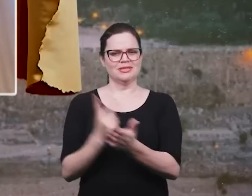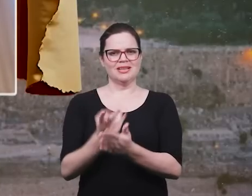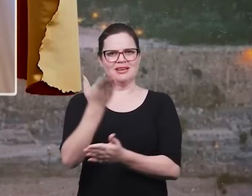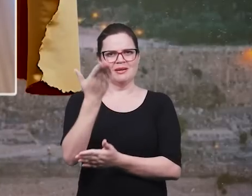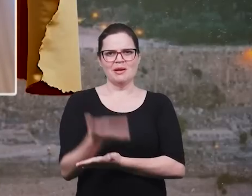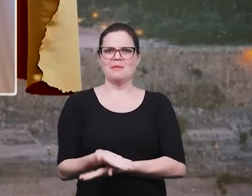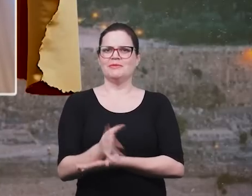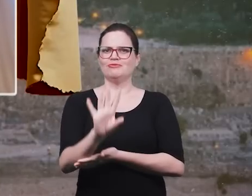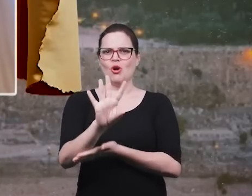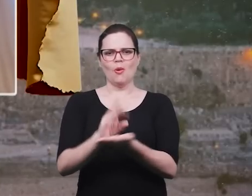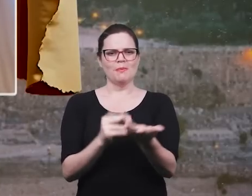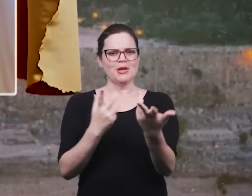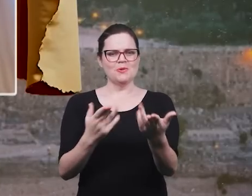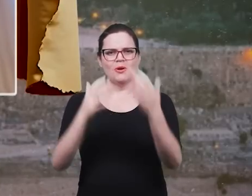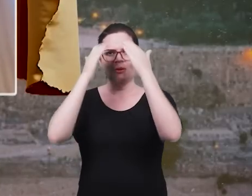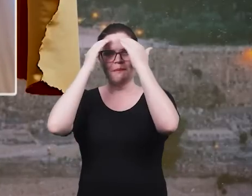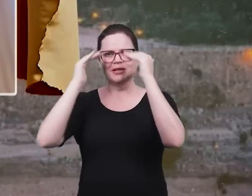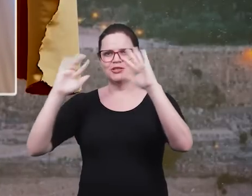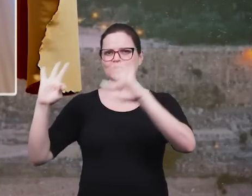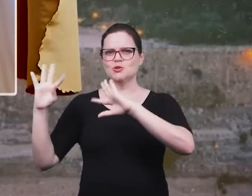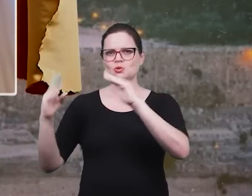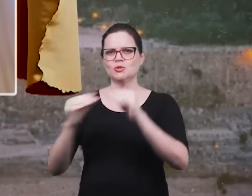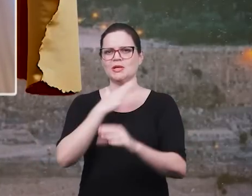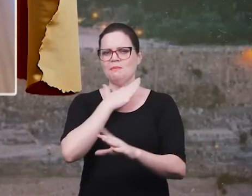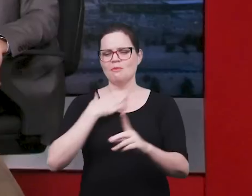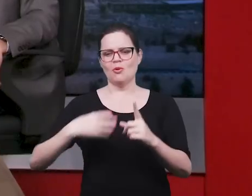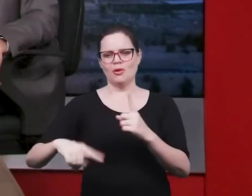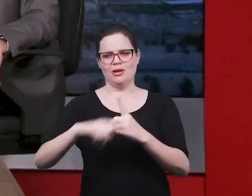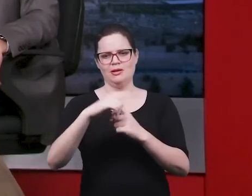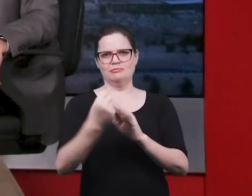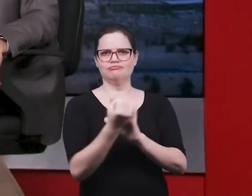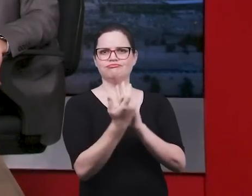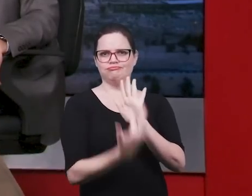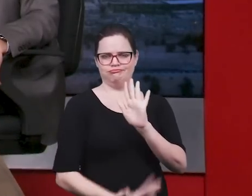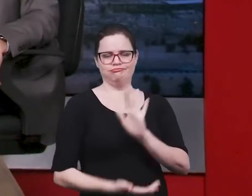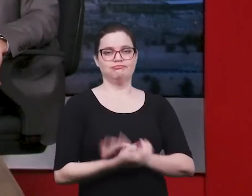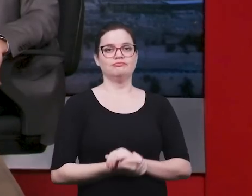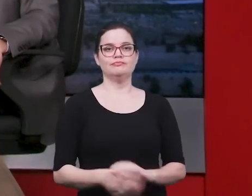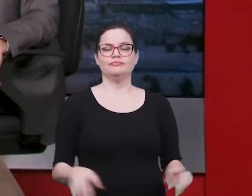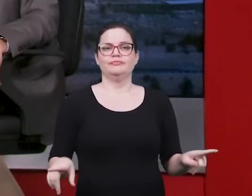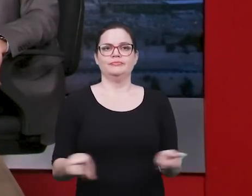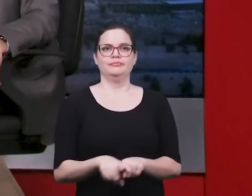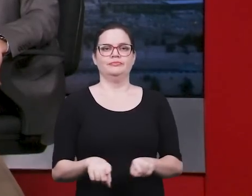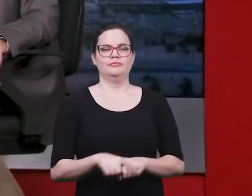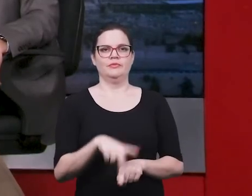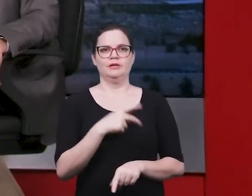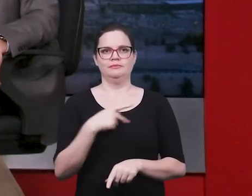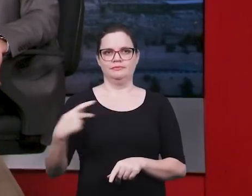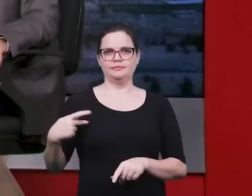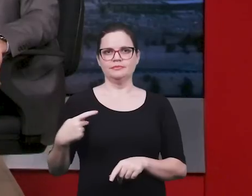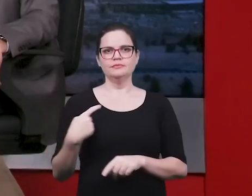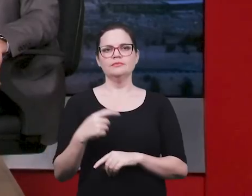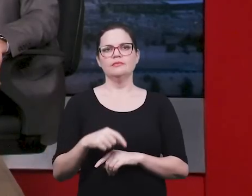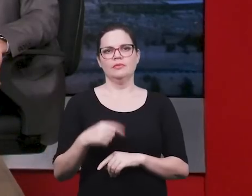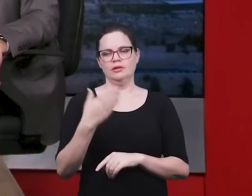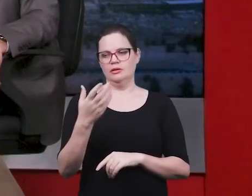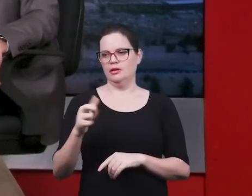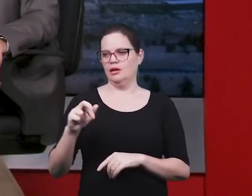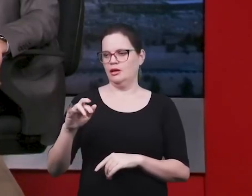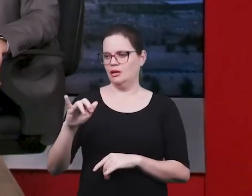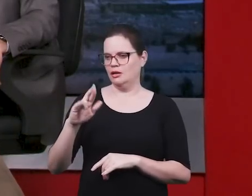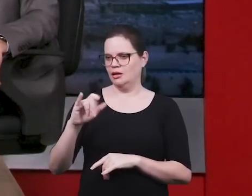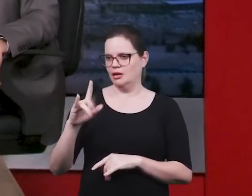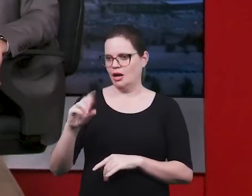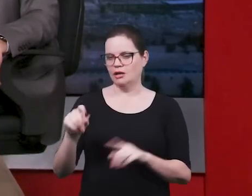né? E foi até a morte e morte de cruz. Tem também, pastor Edilson, na minha observação aqui, pastor